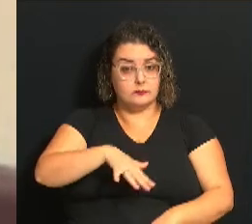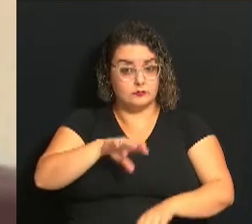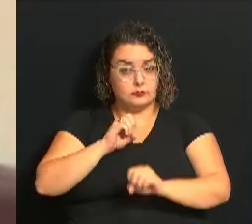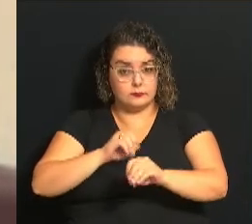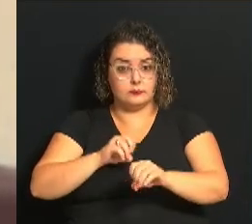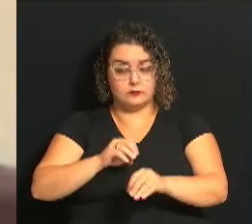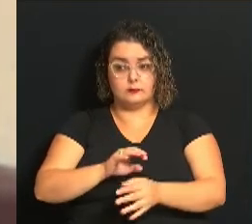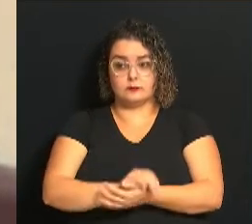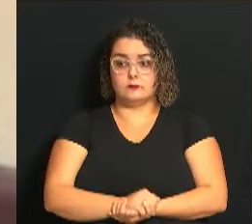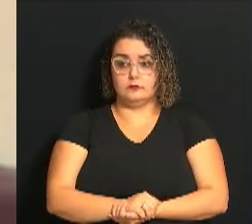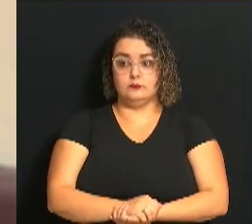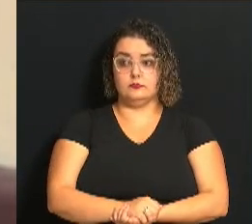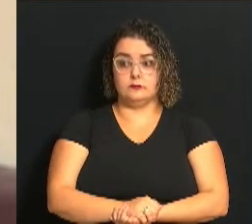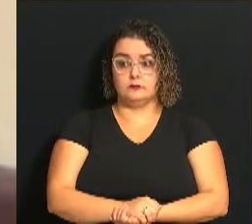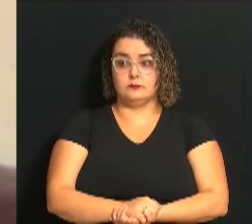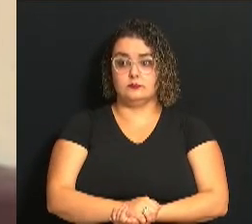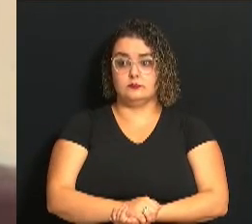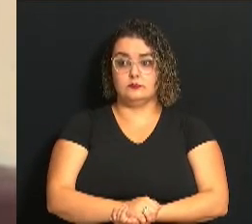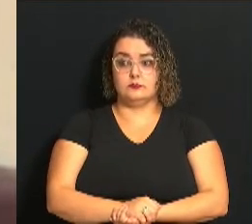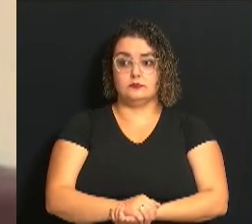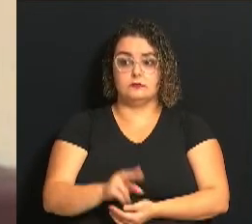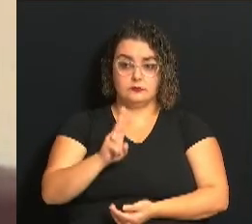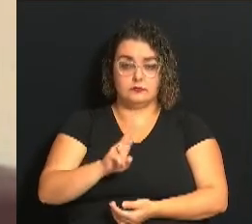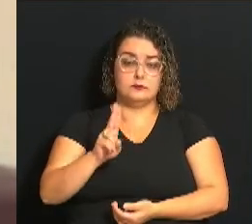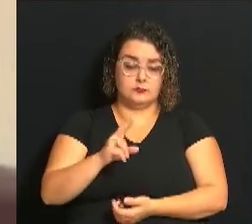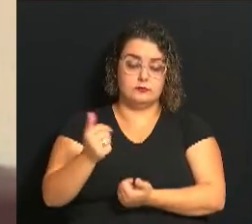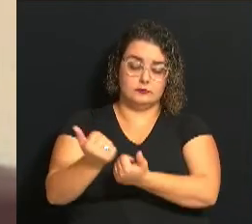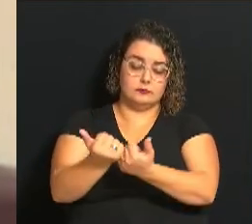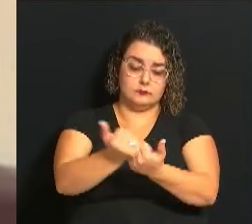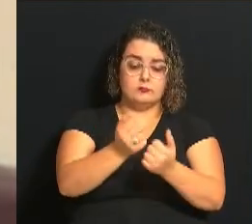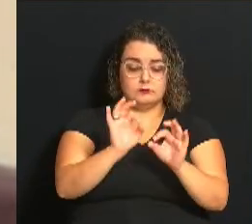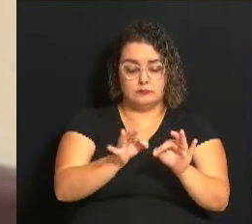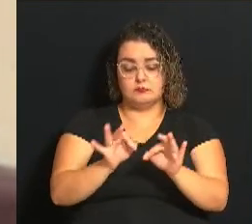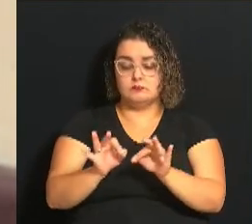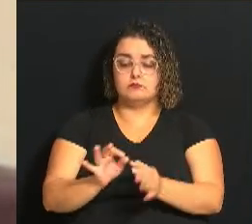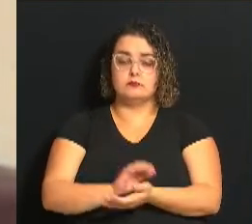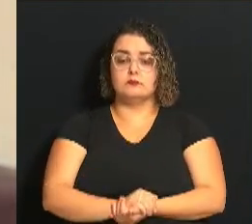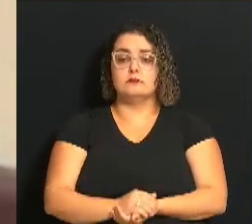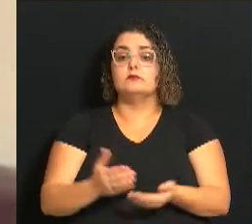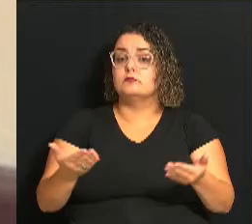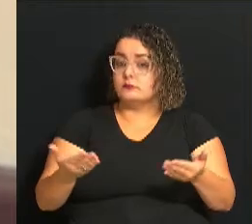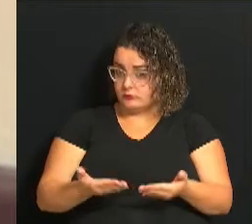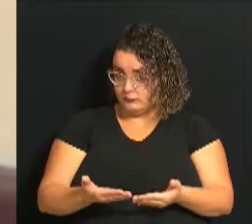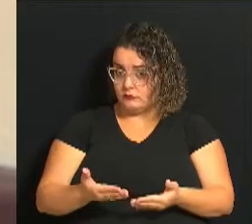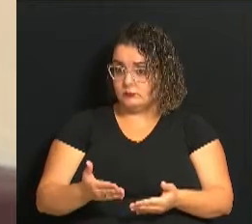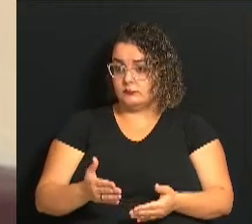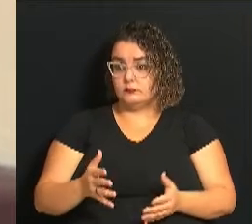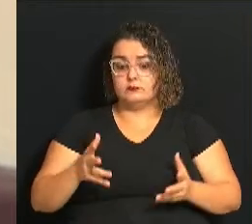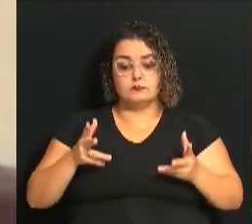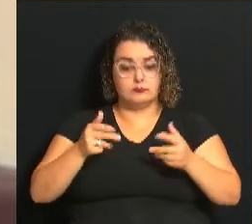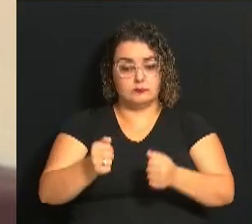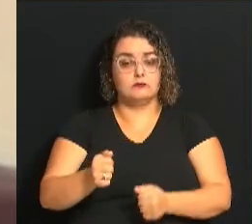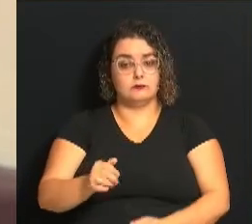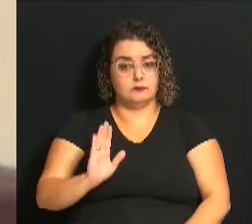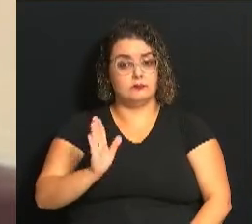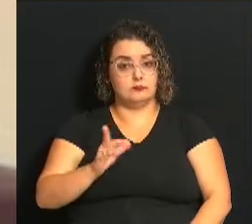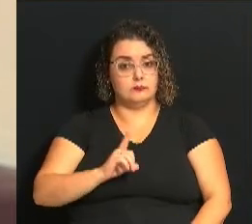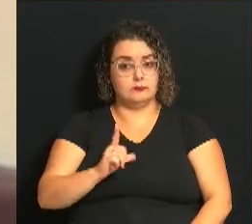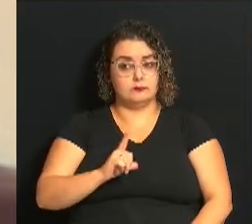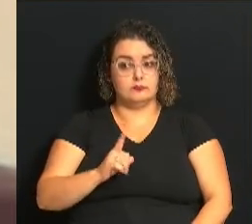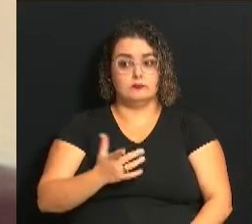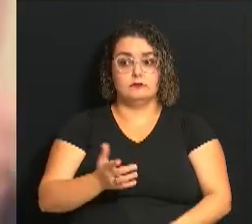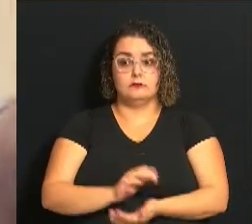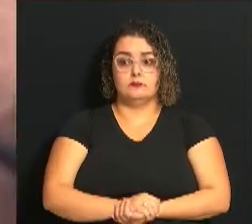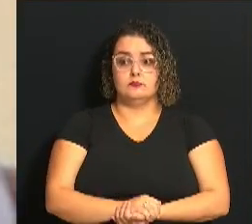foram sendo ocupados e hoje praticamente estão todos ocupados. E aí realmente